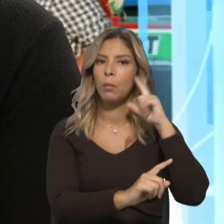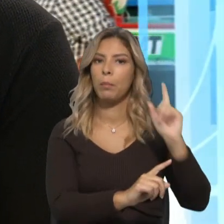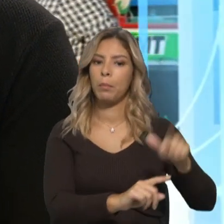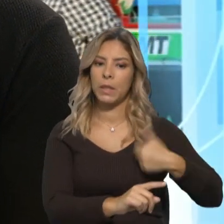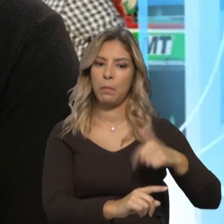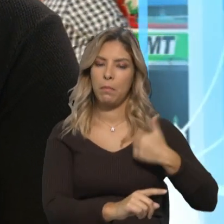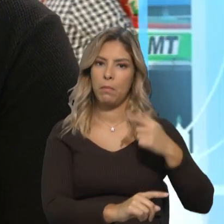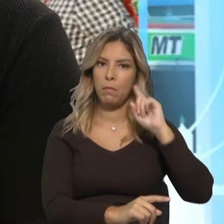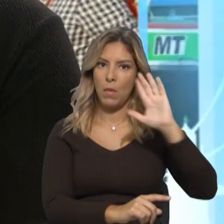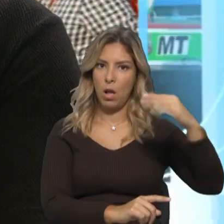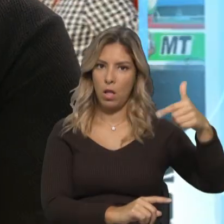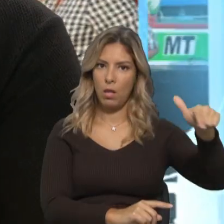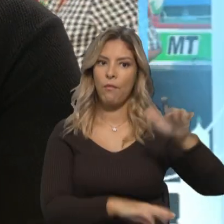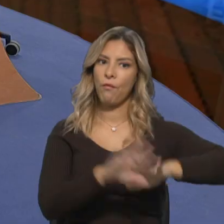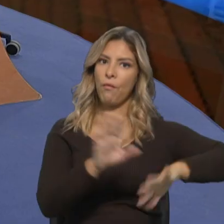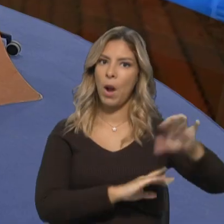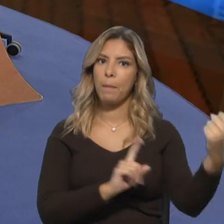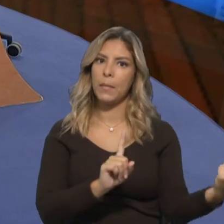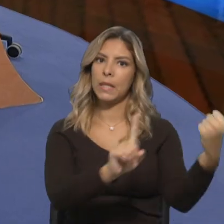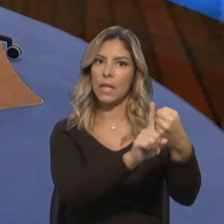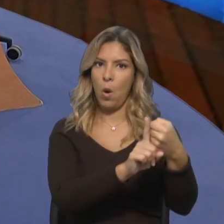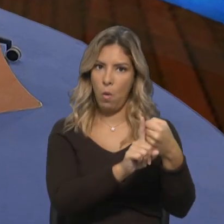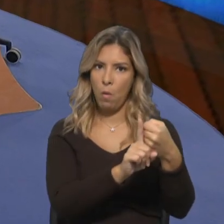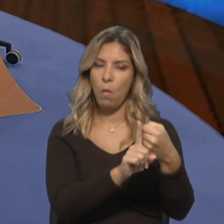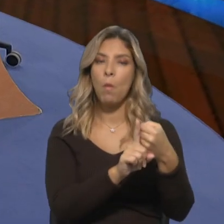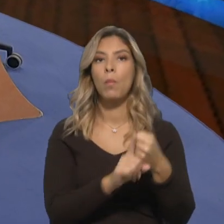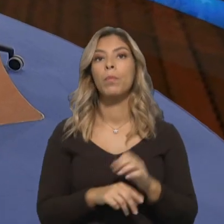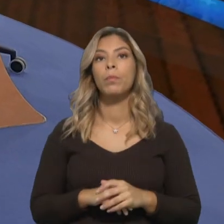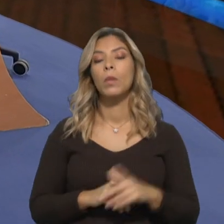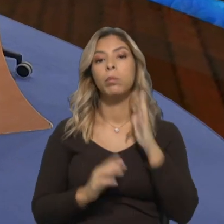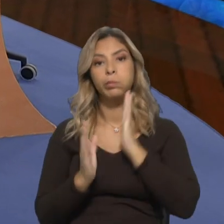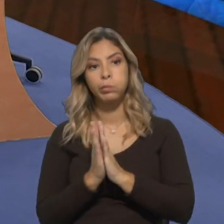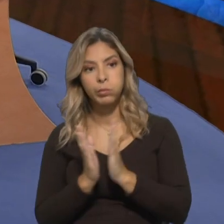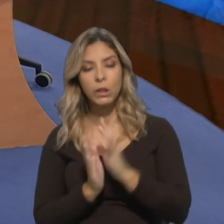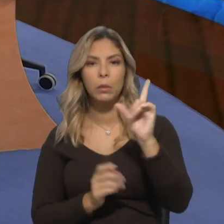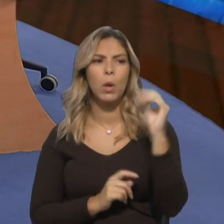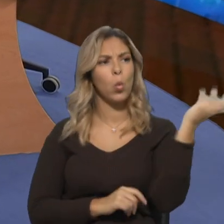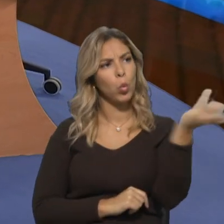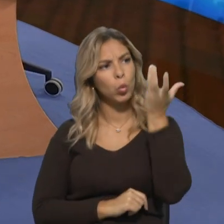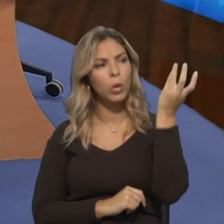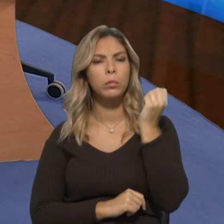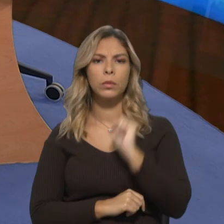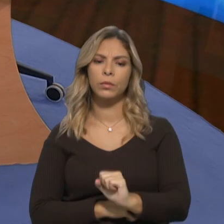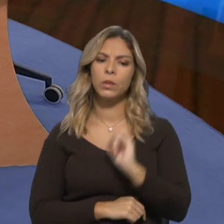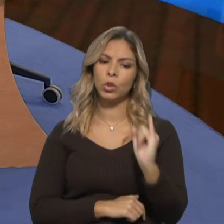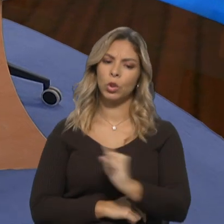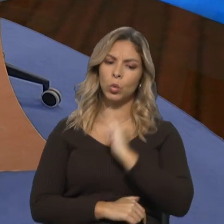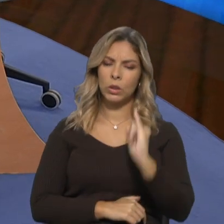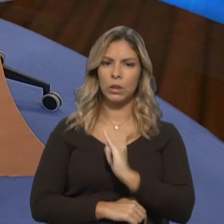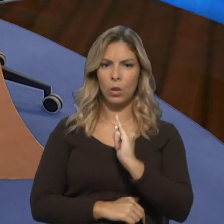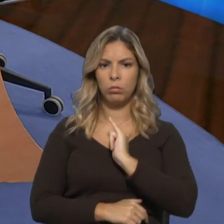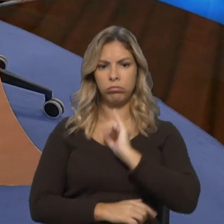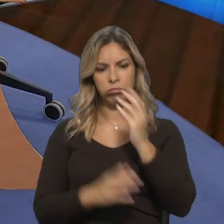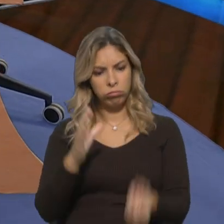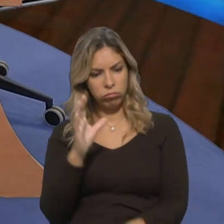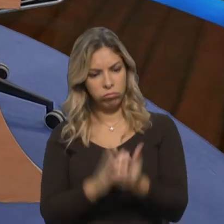deste intergentes a nível não só social e cultural, mas também religioso e mesmo a nível do nosso Instituto. A internacionalidade é cada vez mais